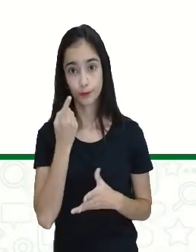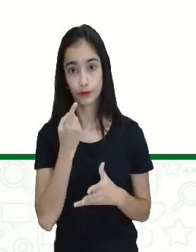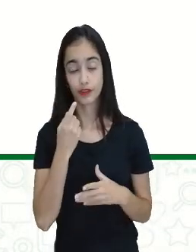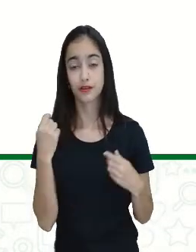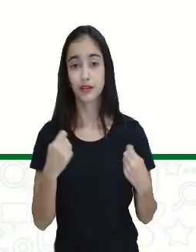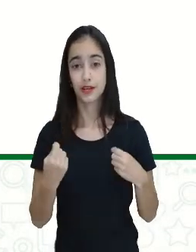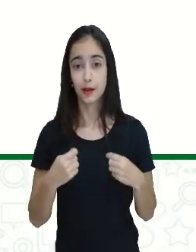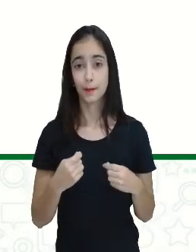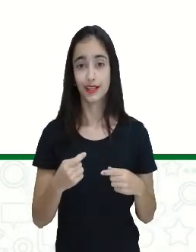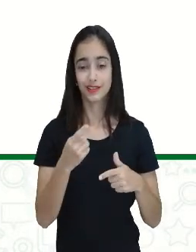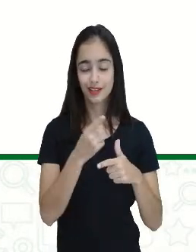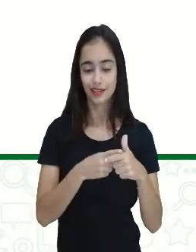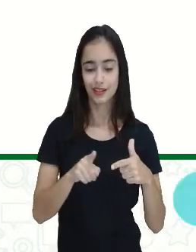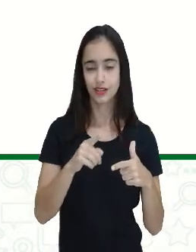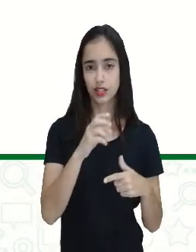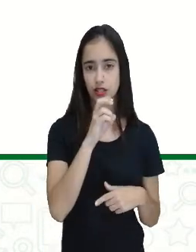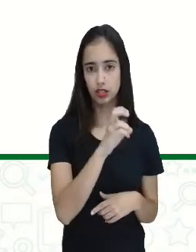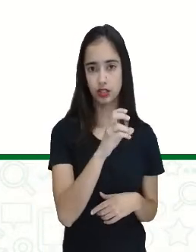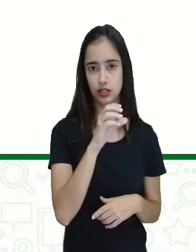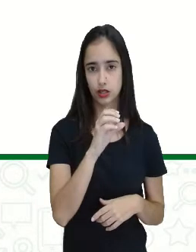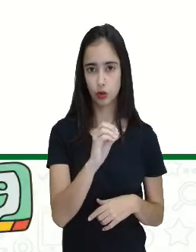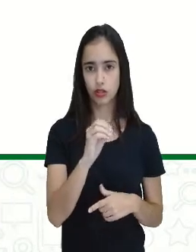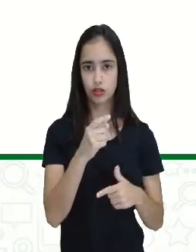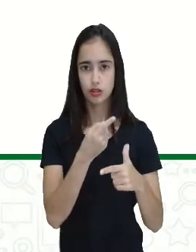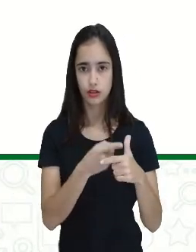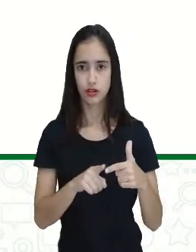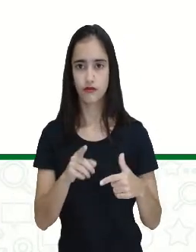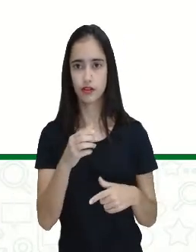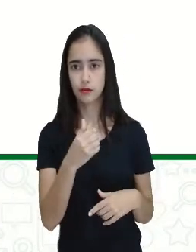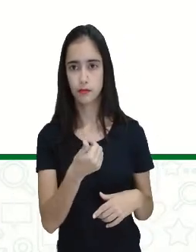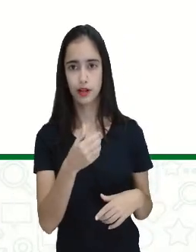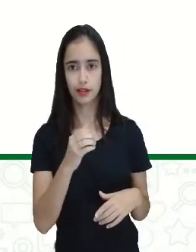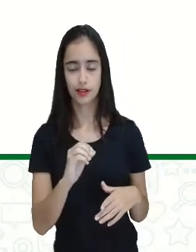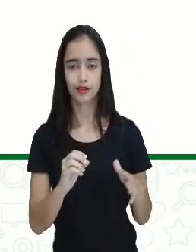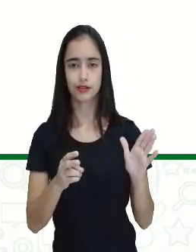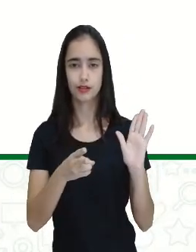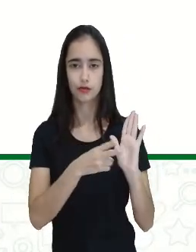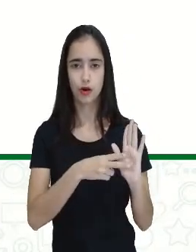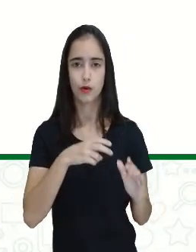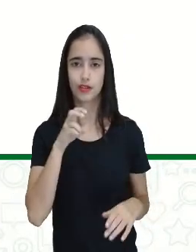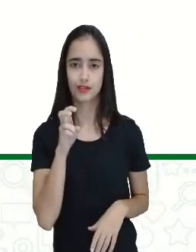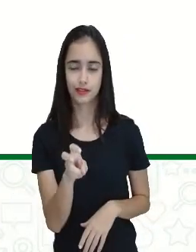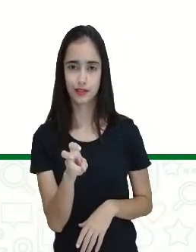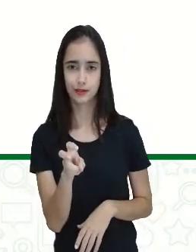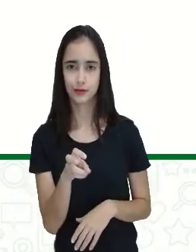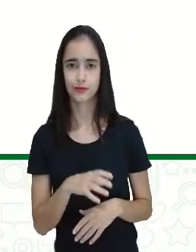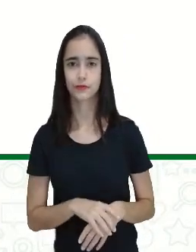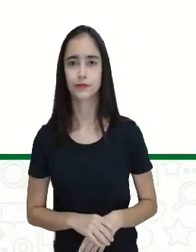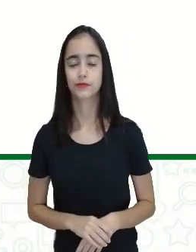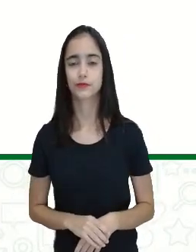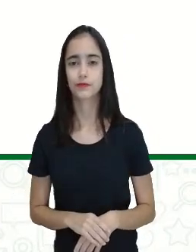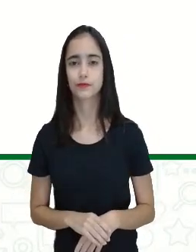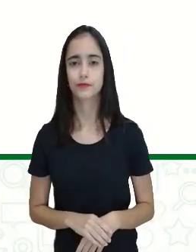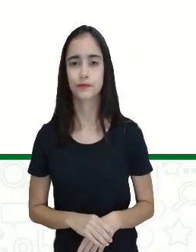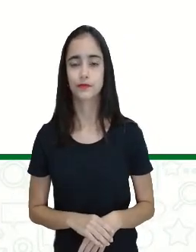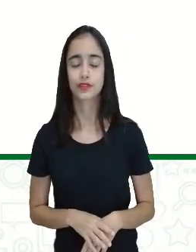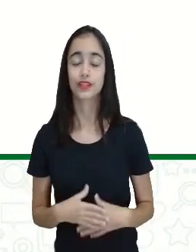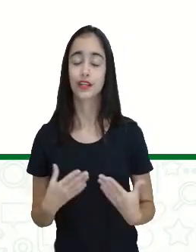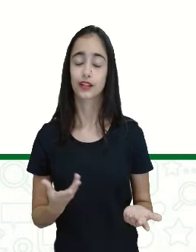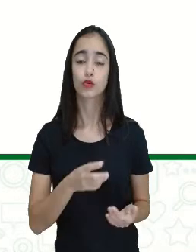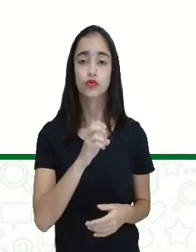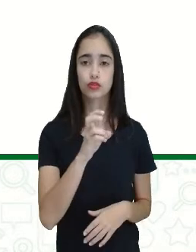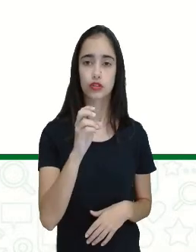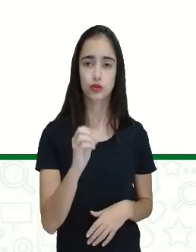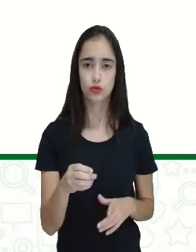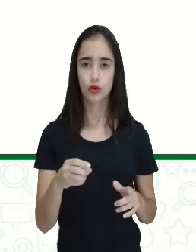por 10. Dividindo 50 por 10, a gente encontra o número 5. 50 dividido por 10